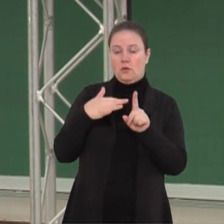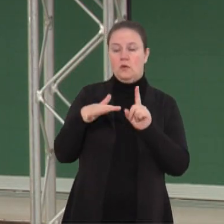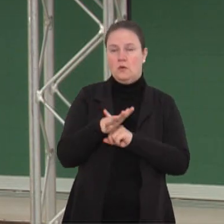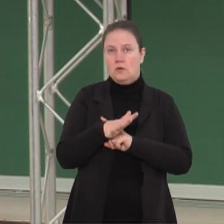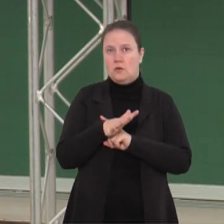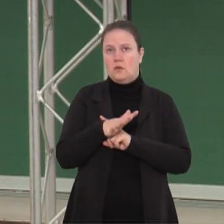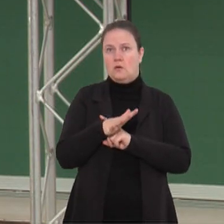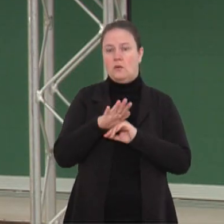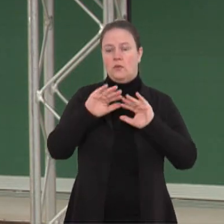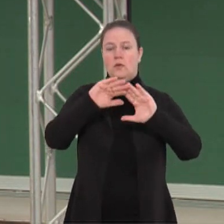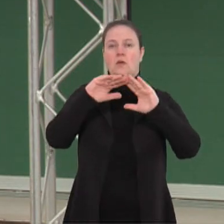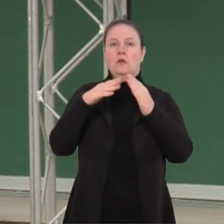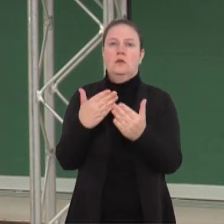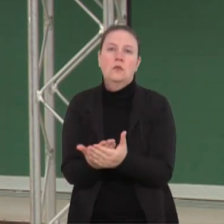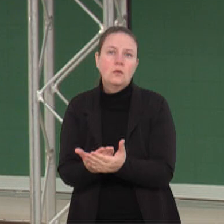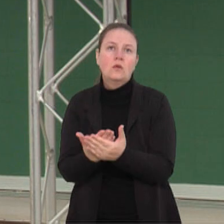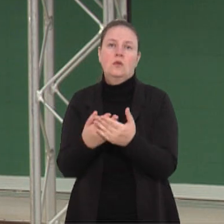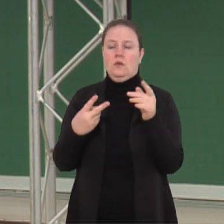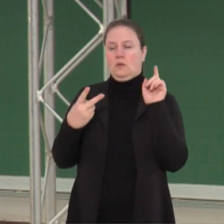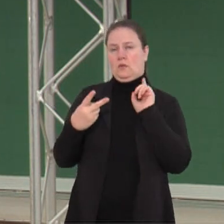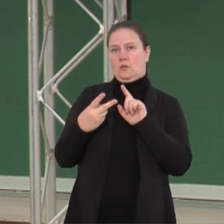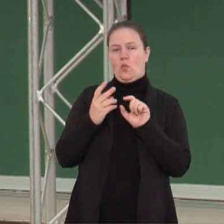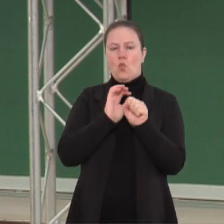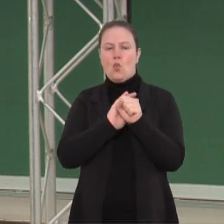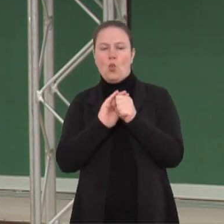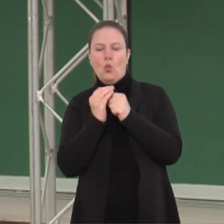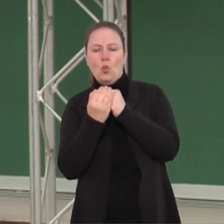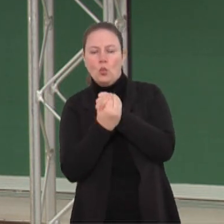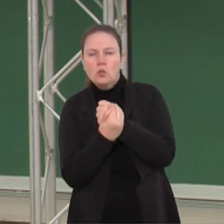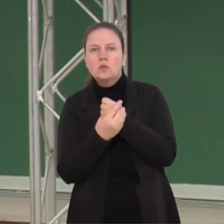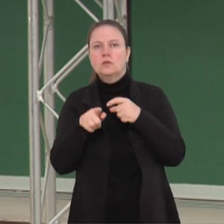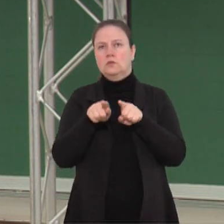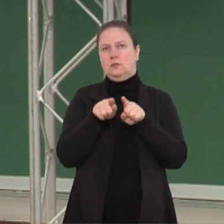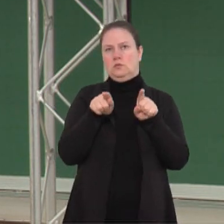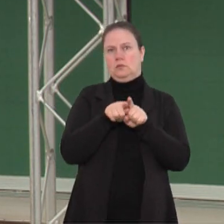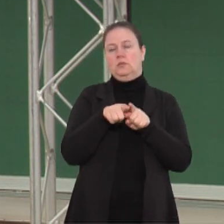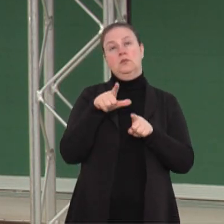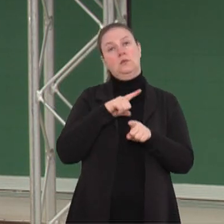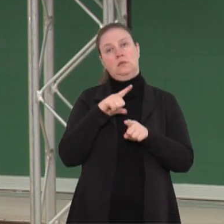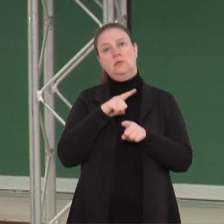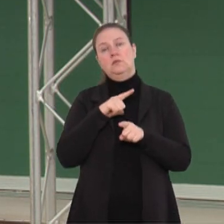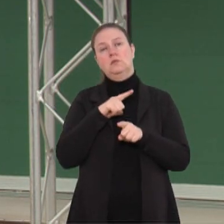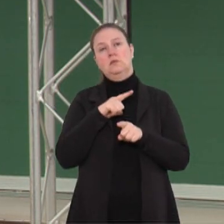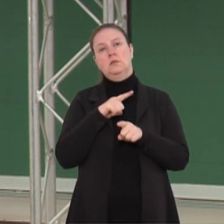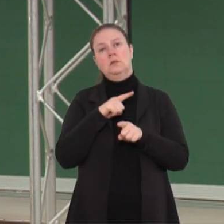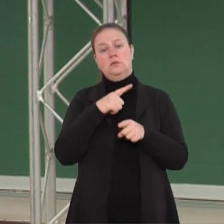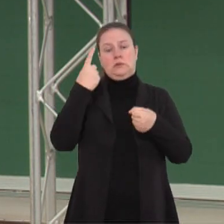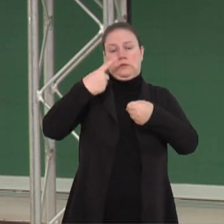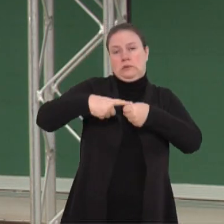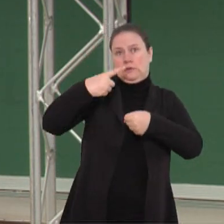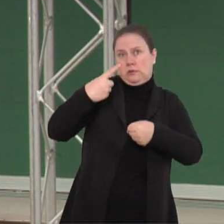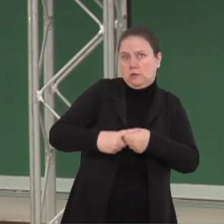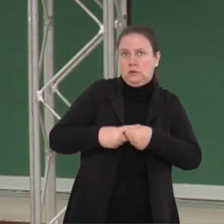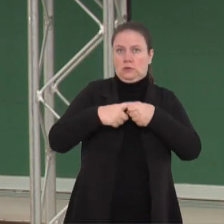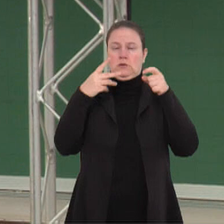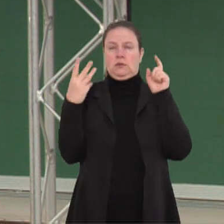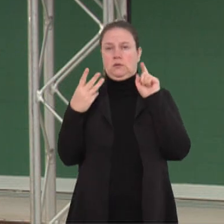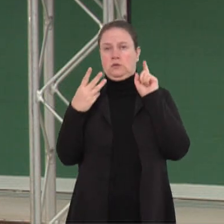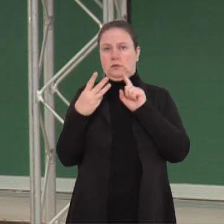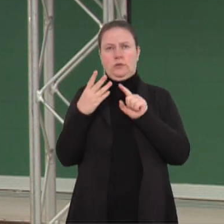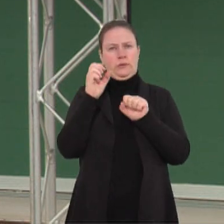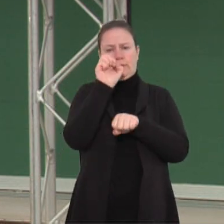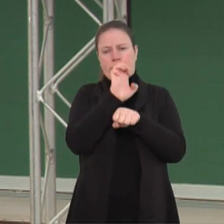é as nossas escolas, é o nosso bairro, e do nosso bairro nós aumentamos para a nossa cidade, para o